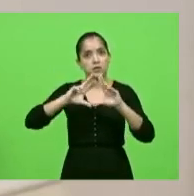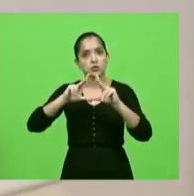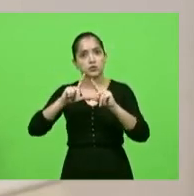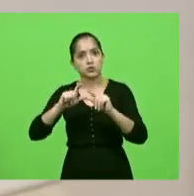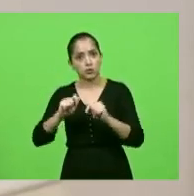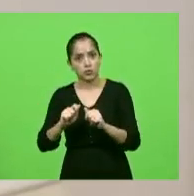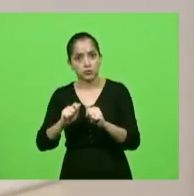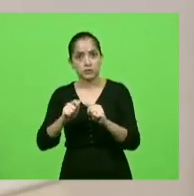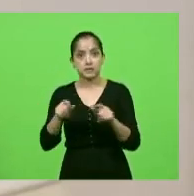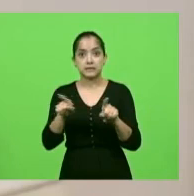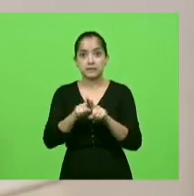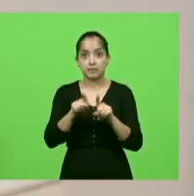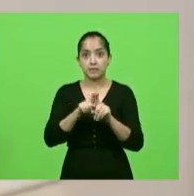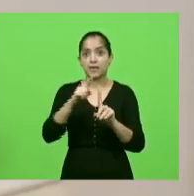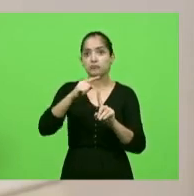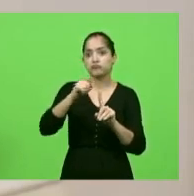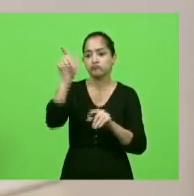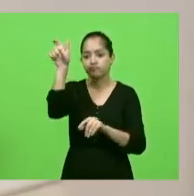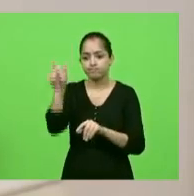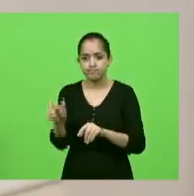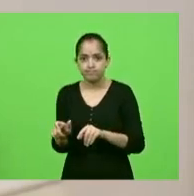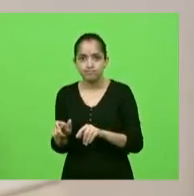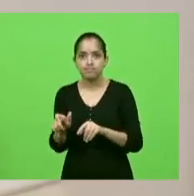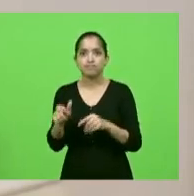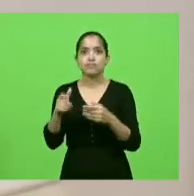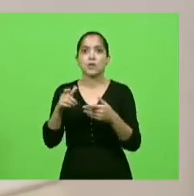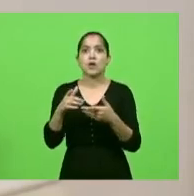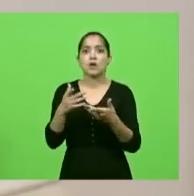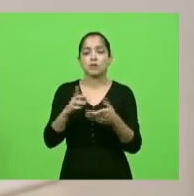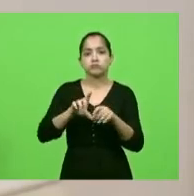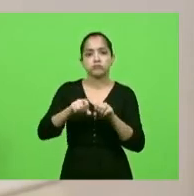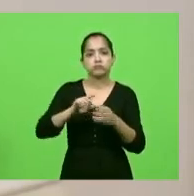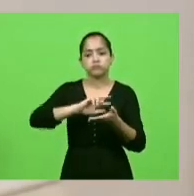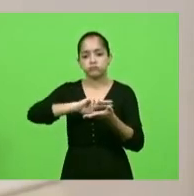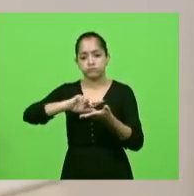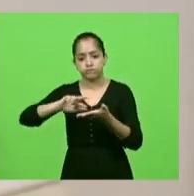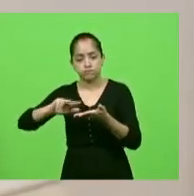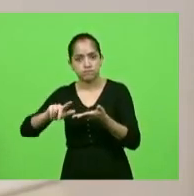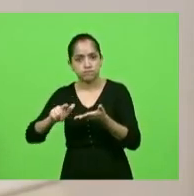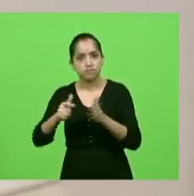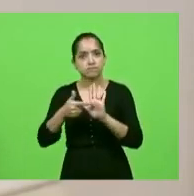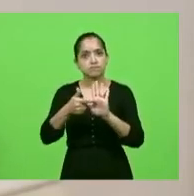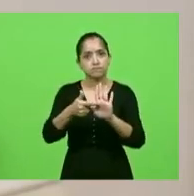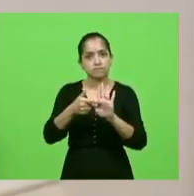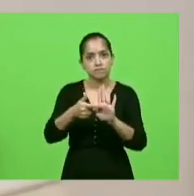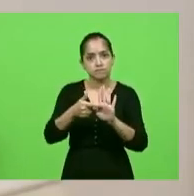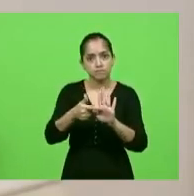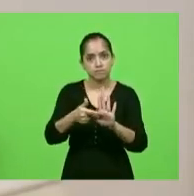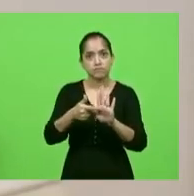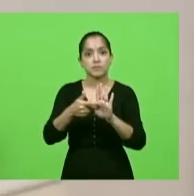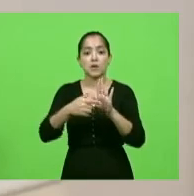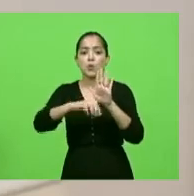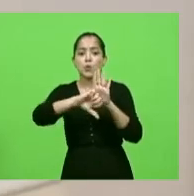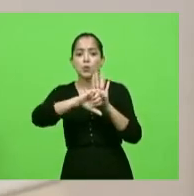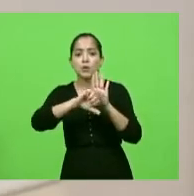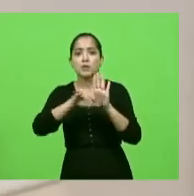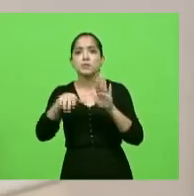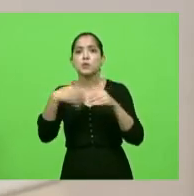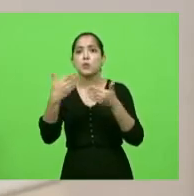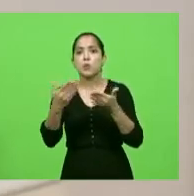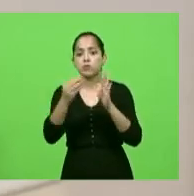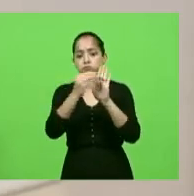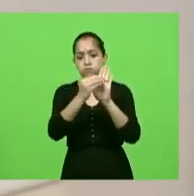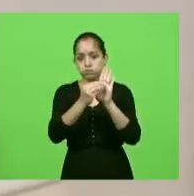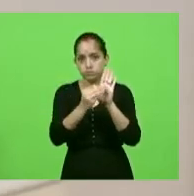a qualificação do acusado ou esclarecimentos pelos quais se possa identificá-lo, a classificação do crime e, quando necessário,